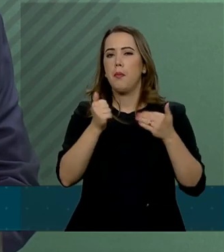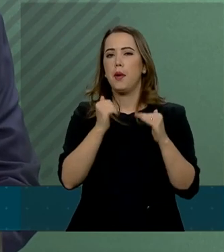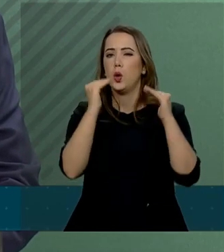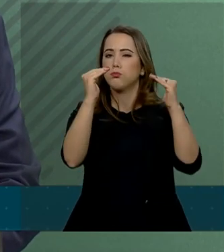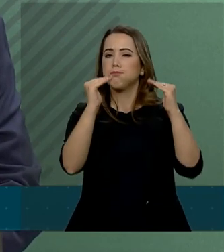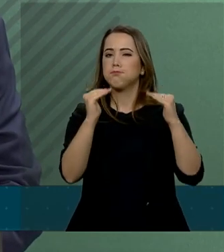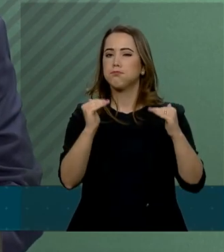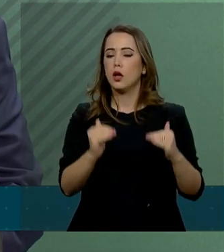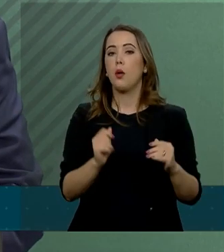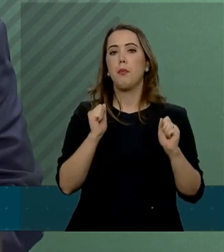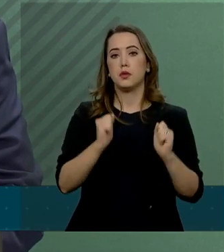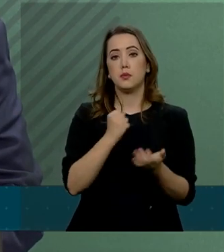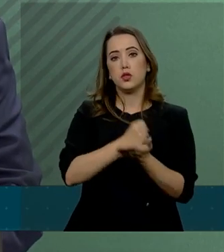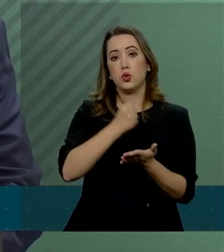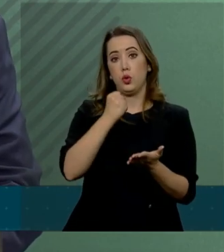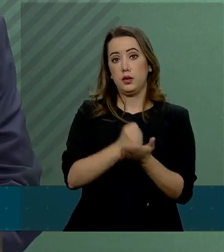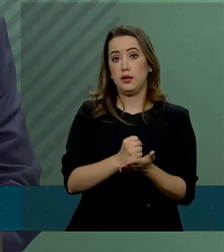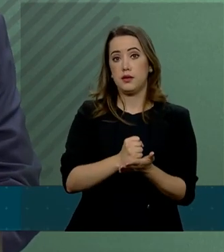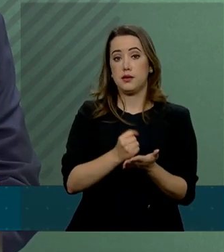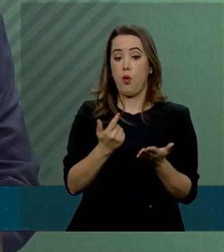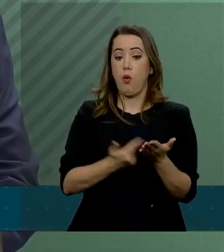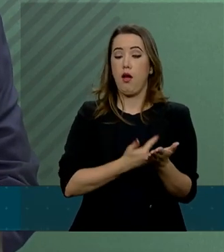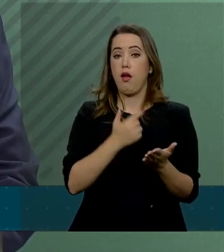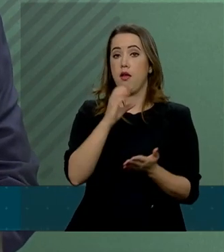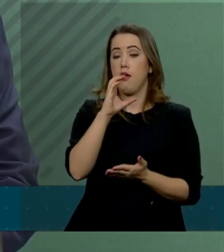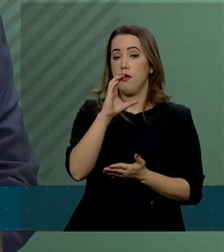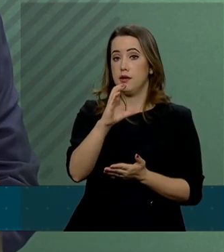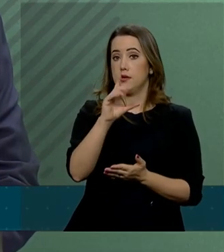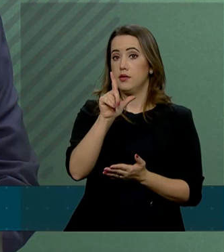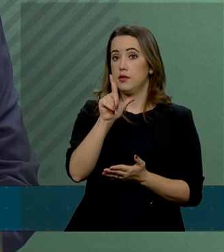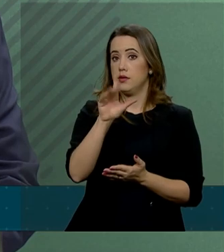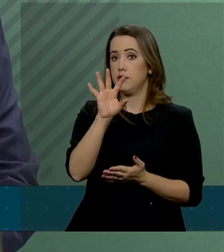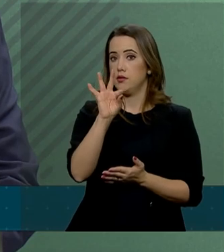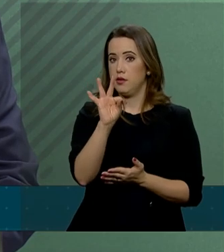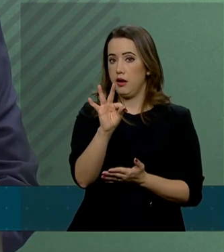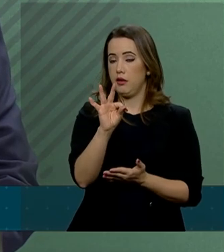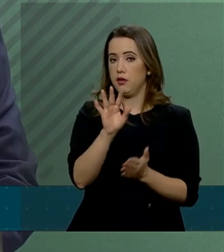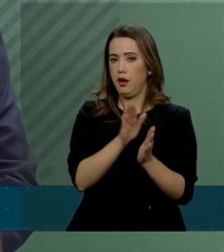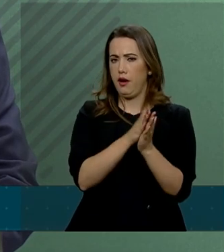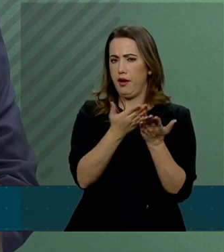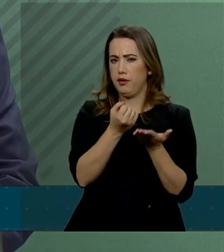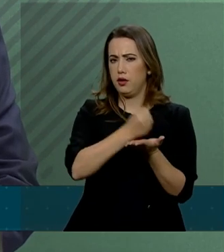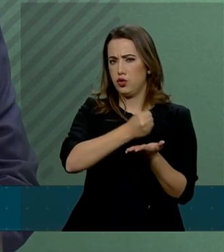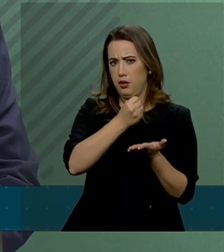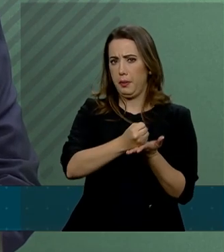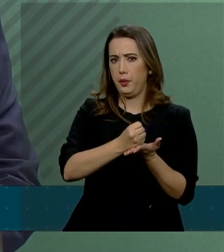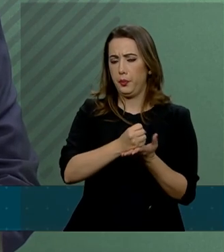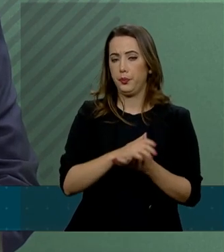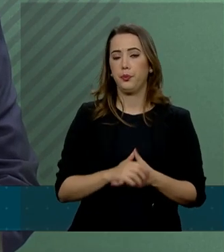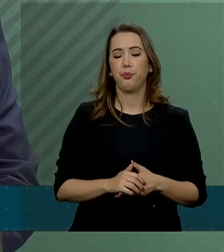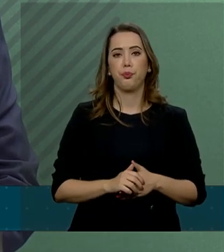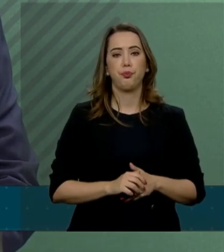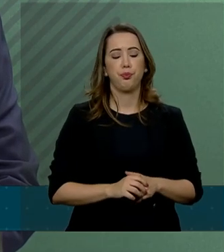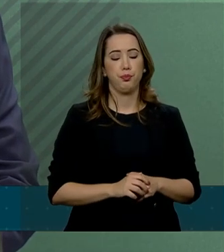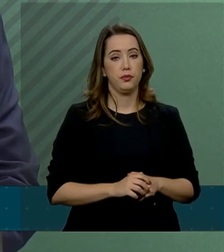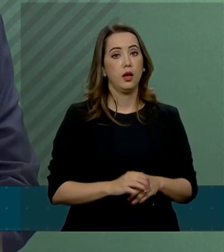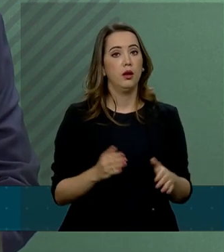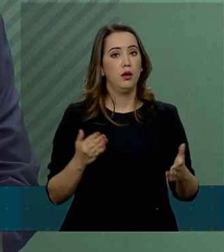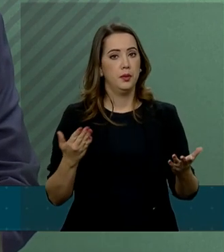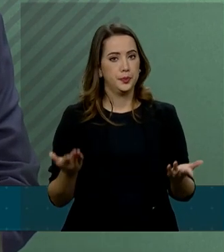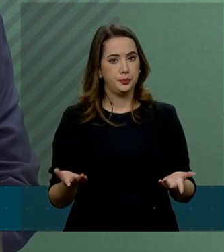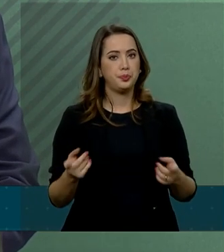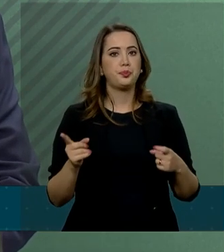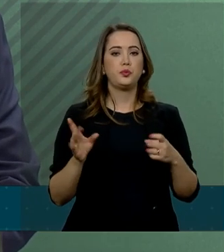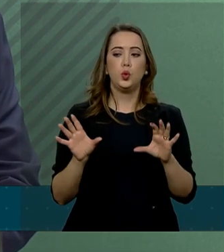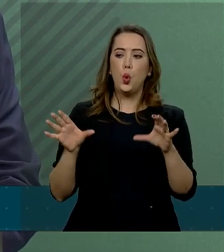de contratação via clt consolidação das leis do trabalho a situação dos médicos